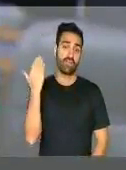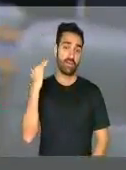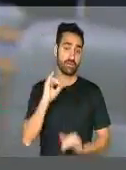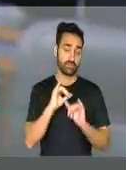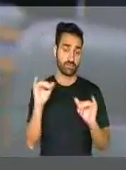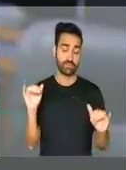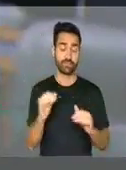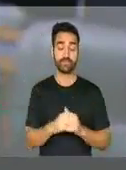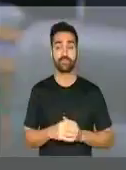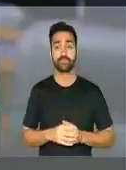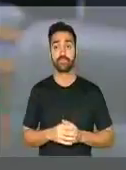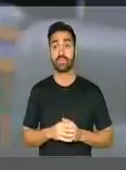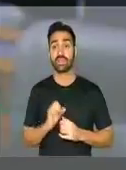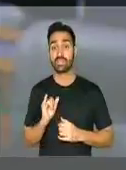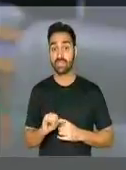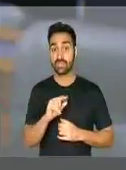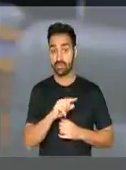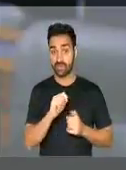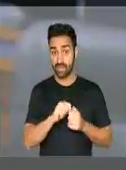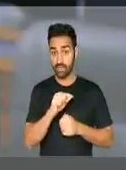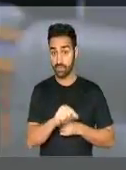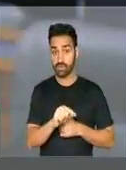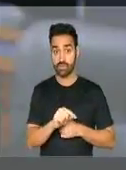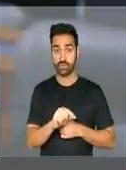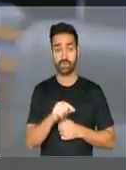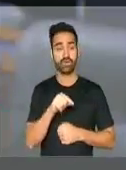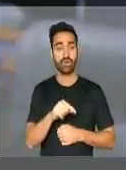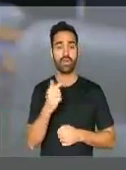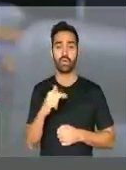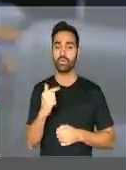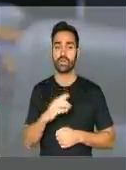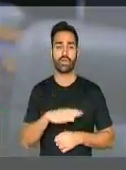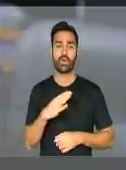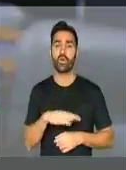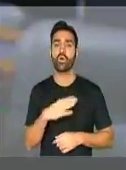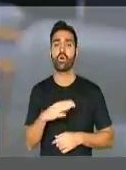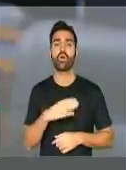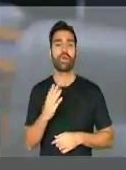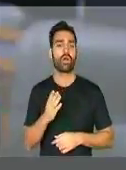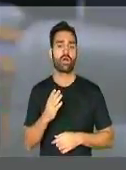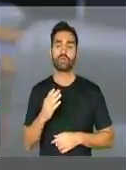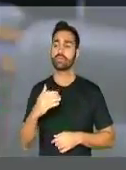ele fizer isso, ele não vai sair nas ruas.